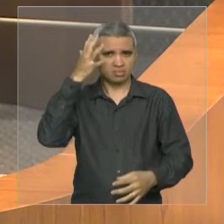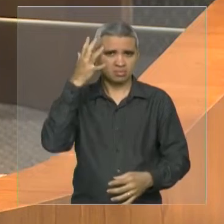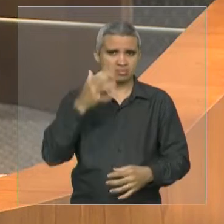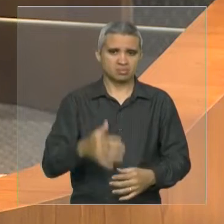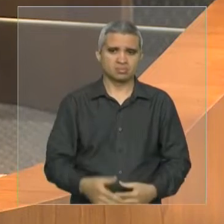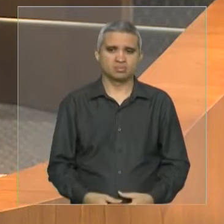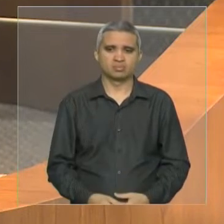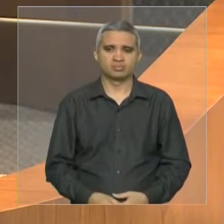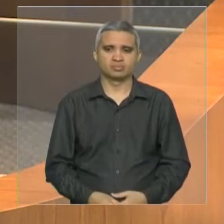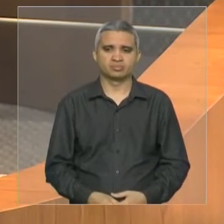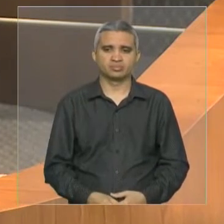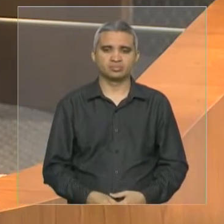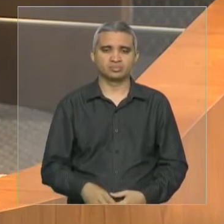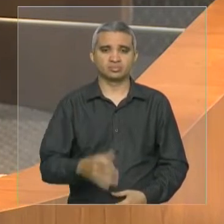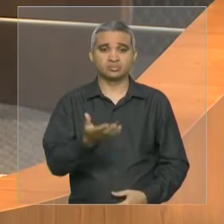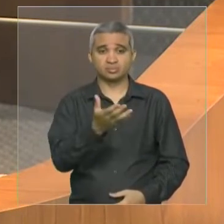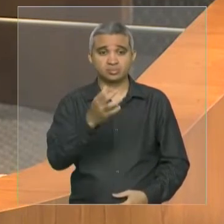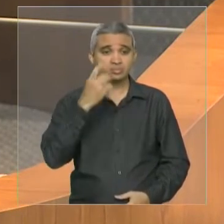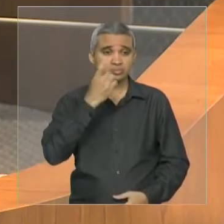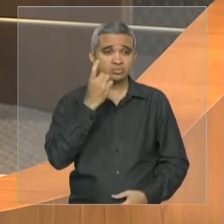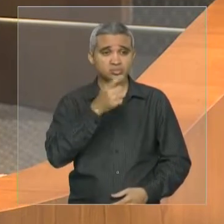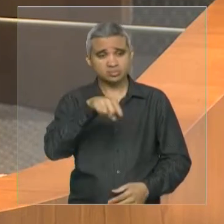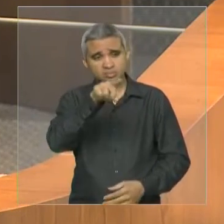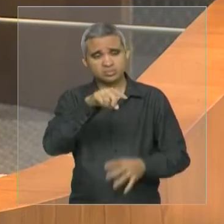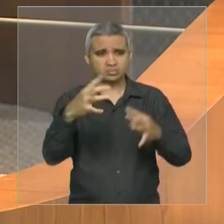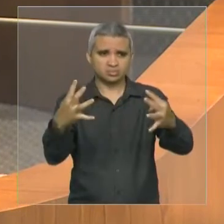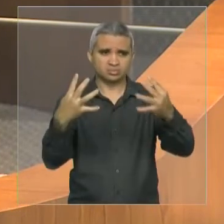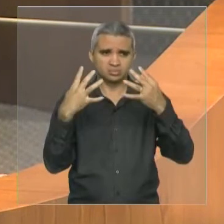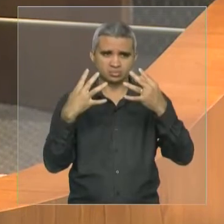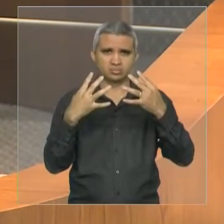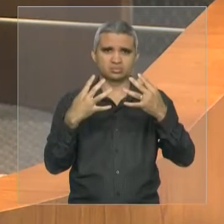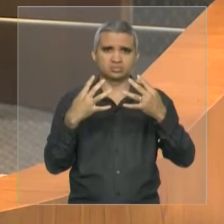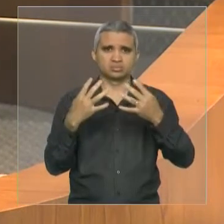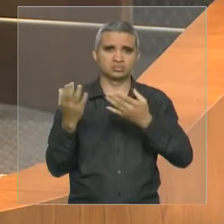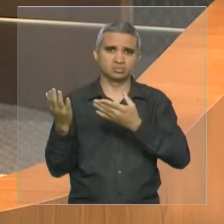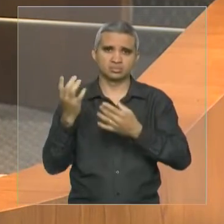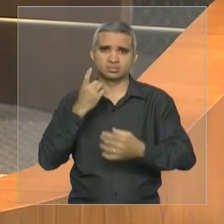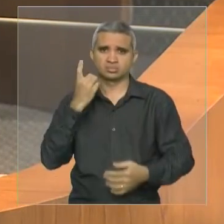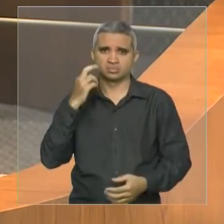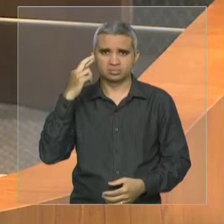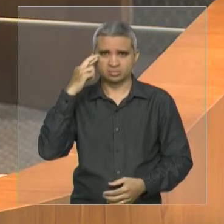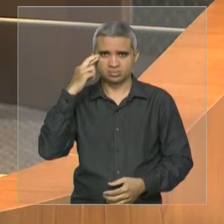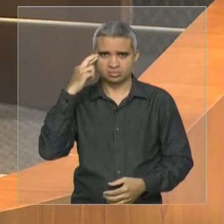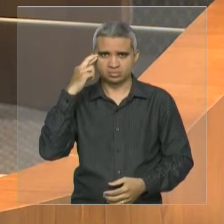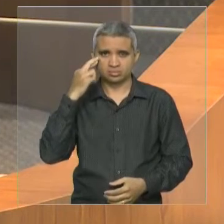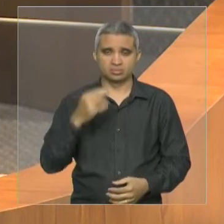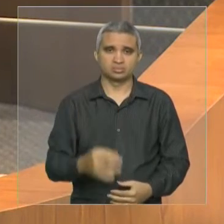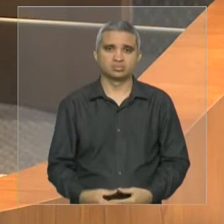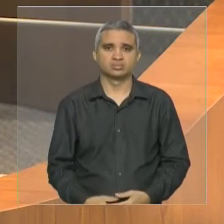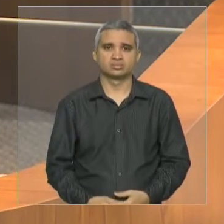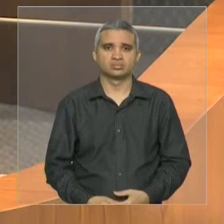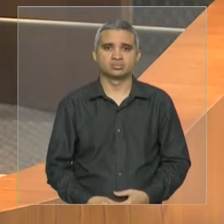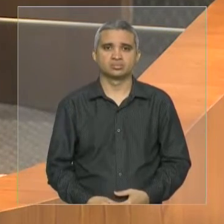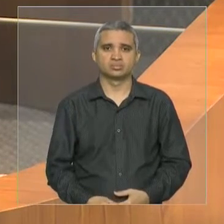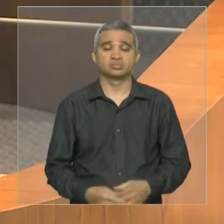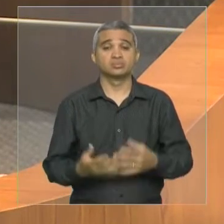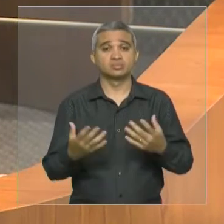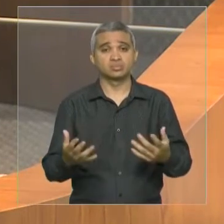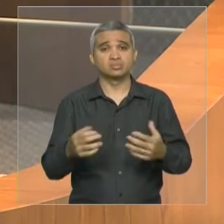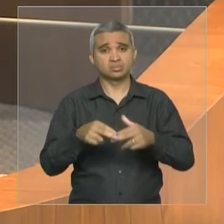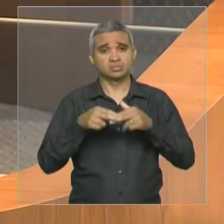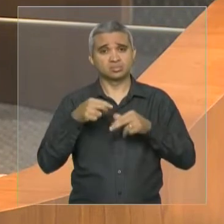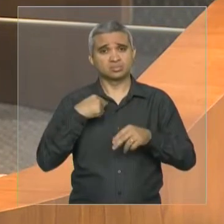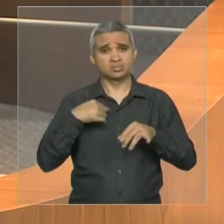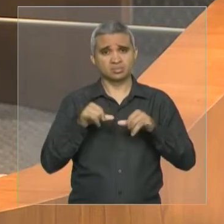deputados, tem um orador na tribuna. E mostrado a importância que teria para eles... um projeto desse sendo aprovado na